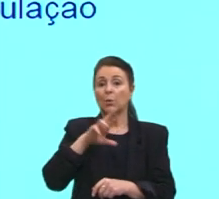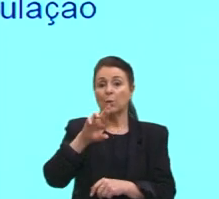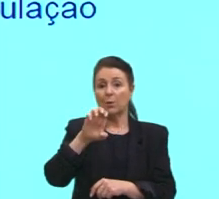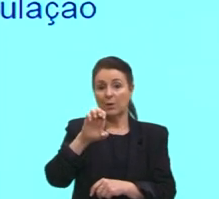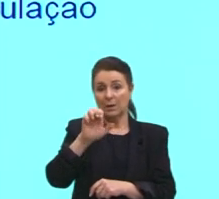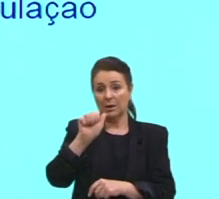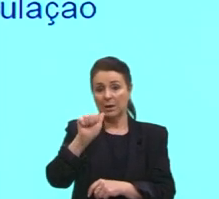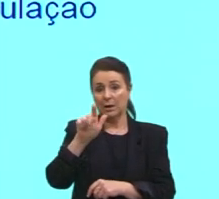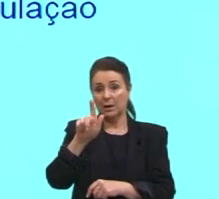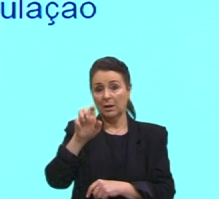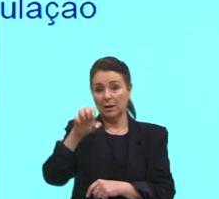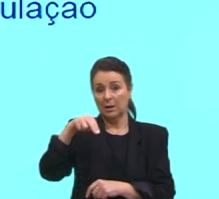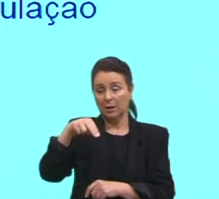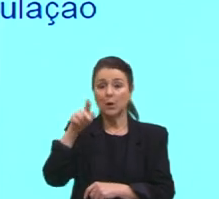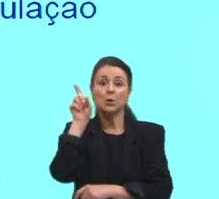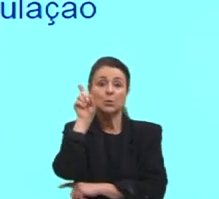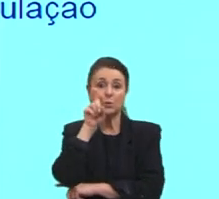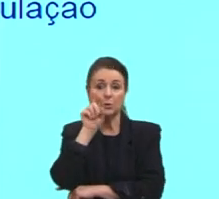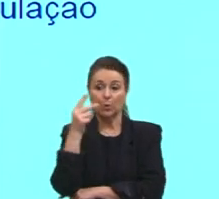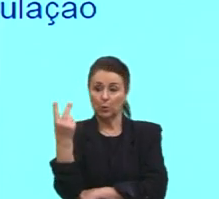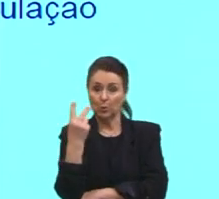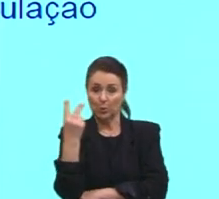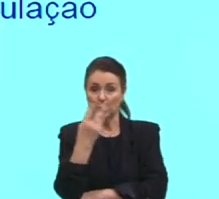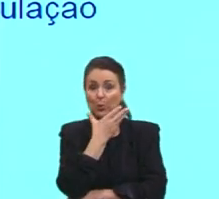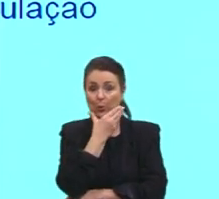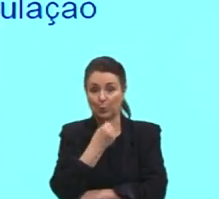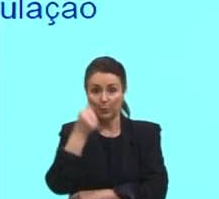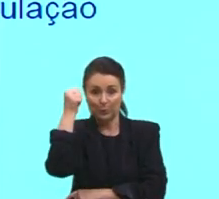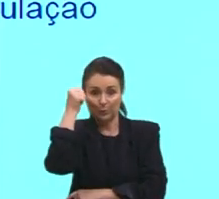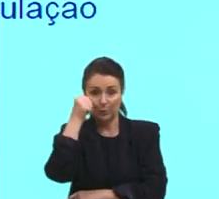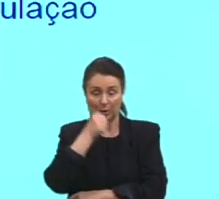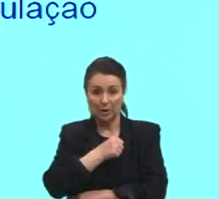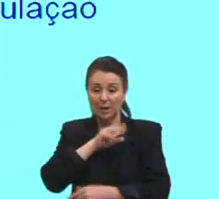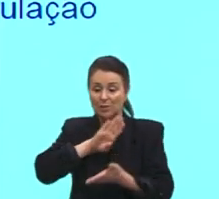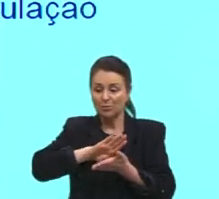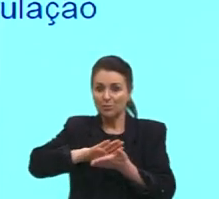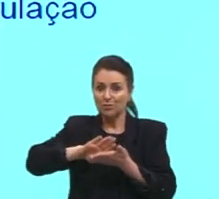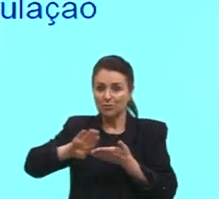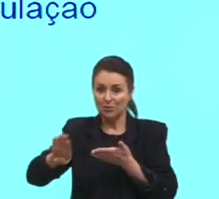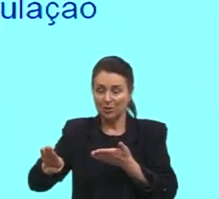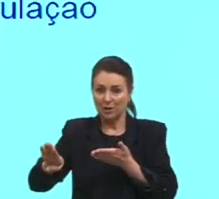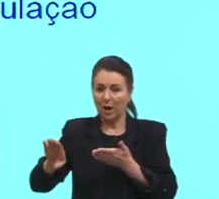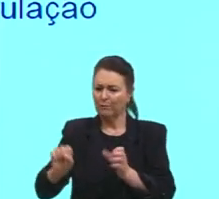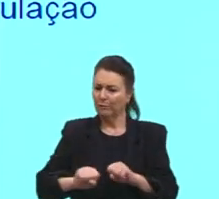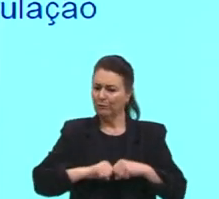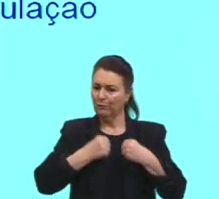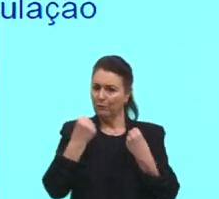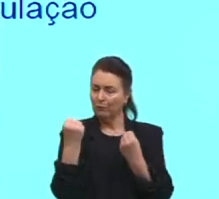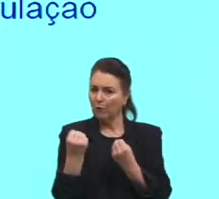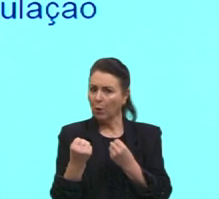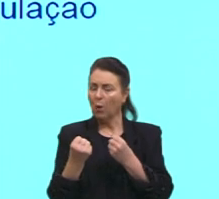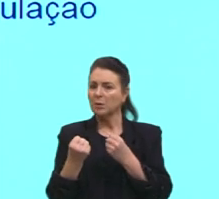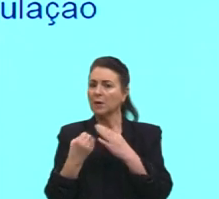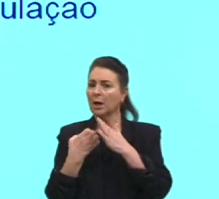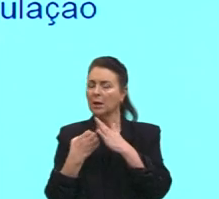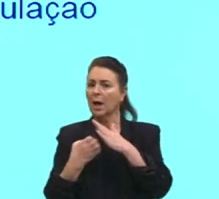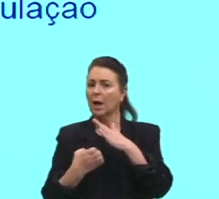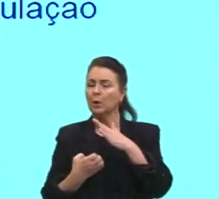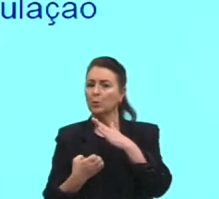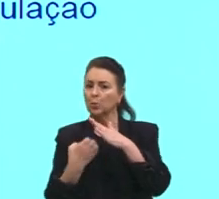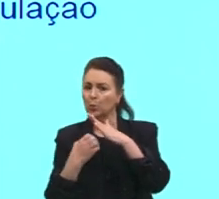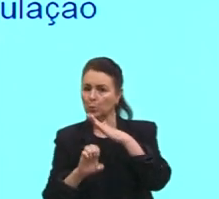né o governo a força vamos dizer assim do estado e deixando tudo ao